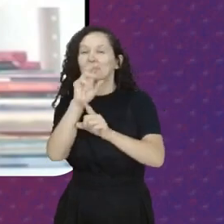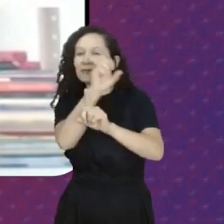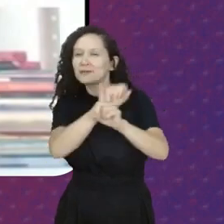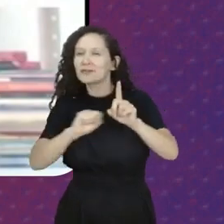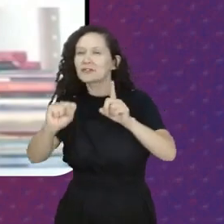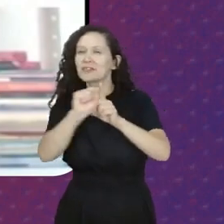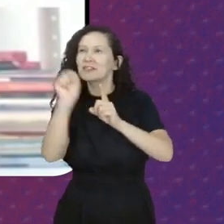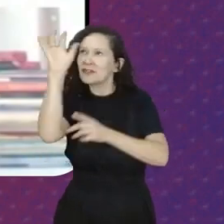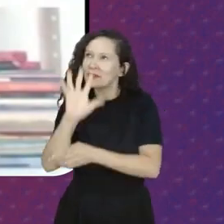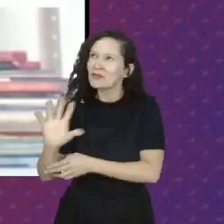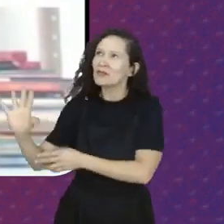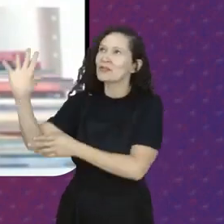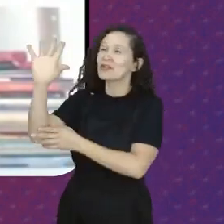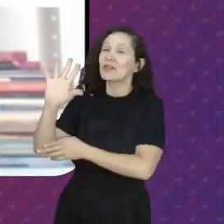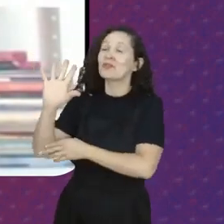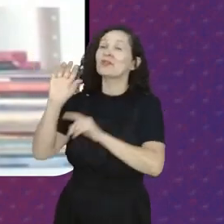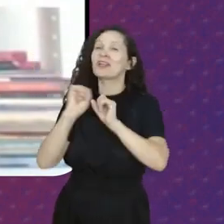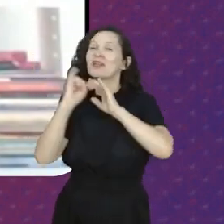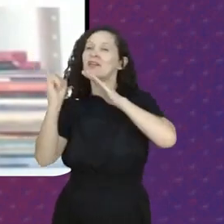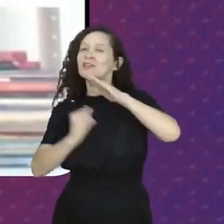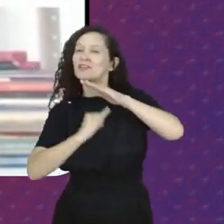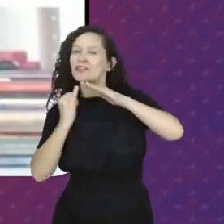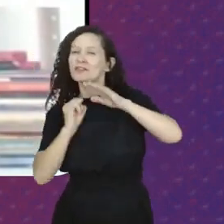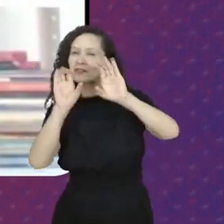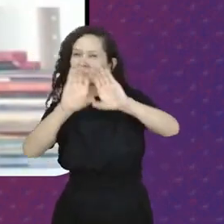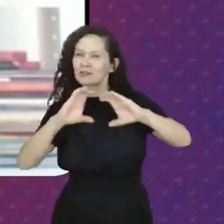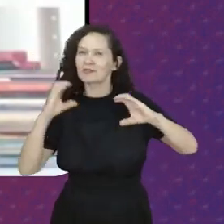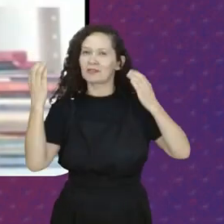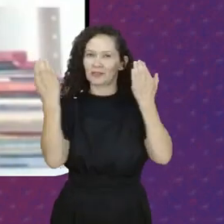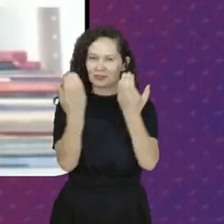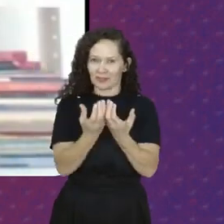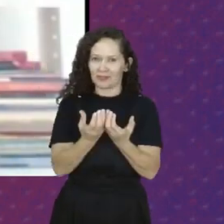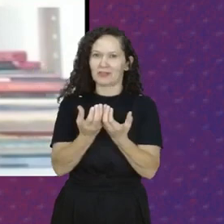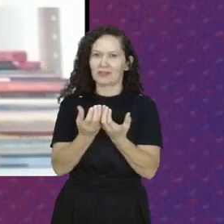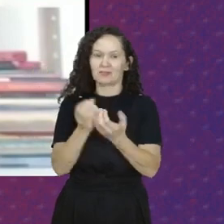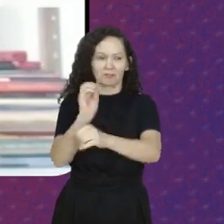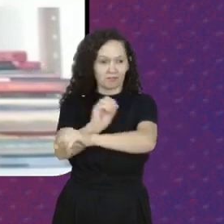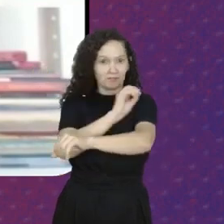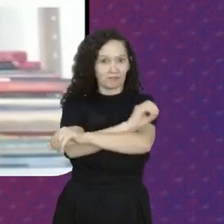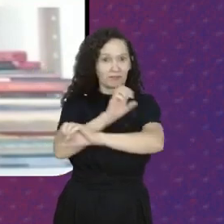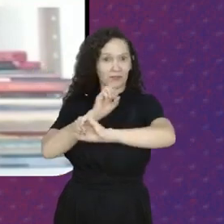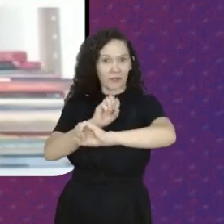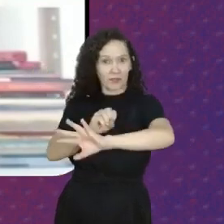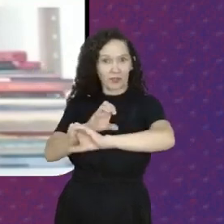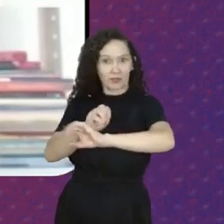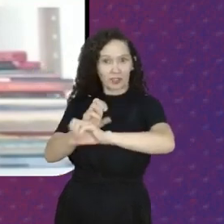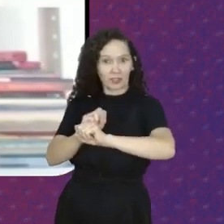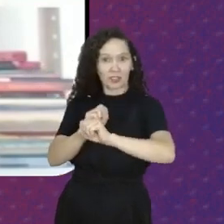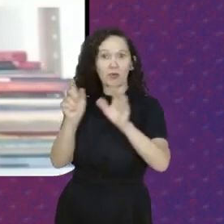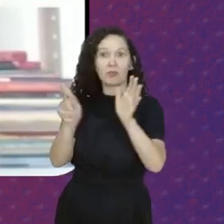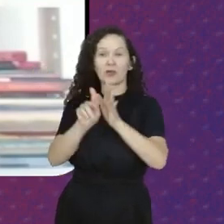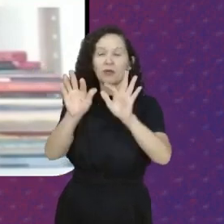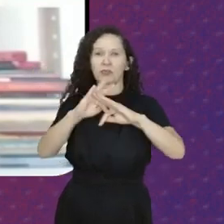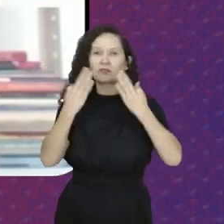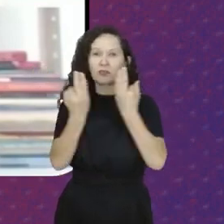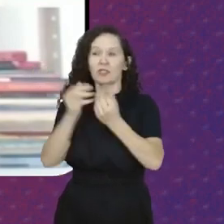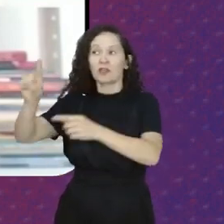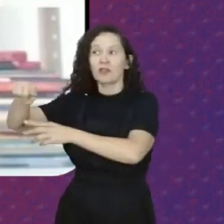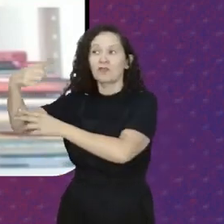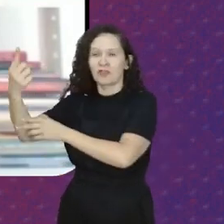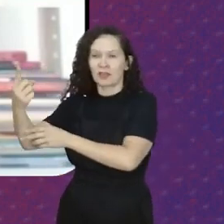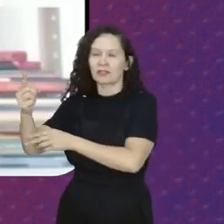socialmente generalizado de instituições coletivas de cuidado e educação exteriores à família.